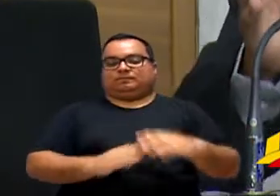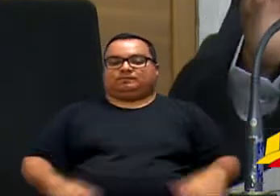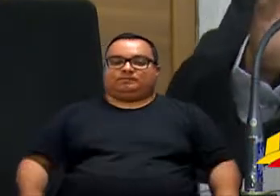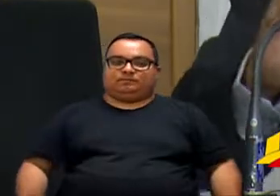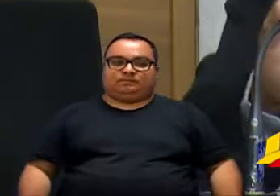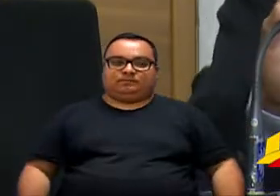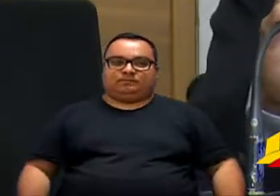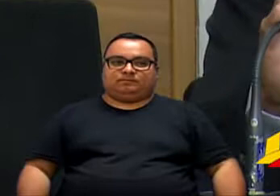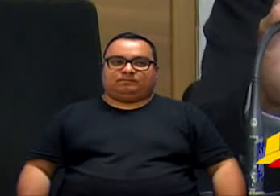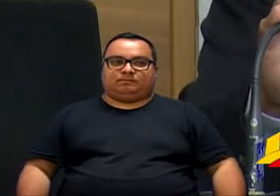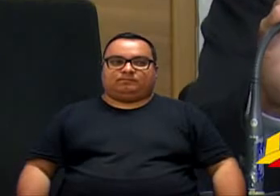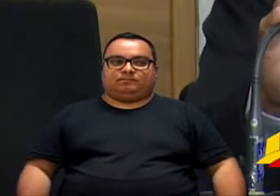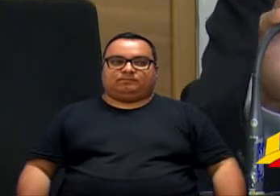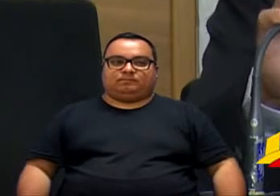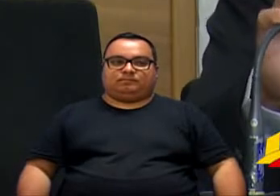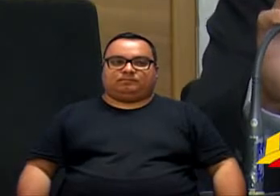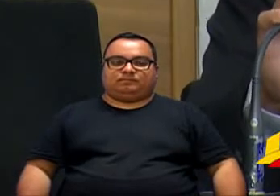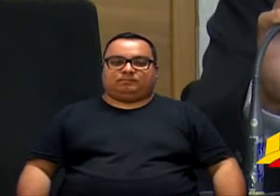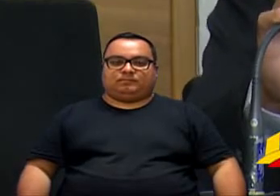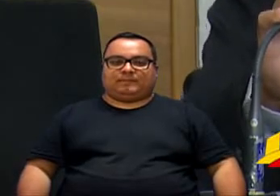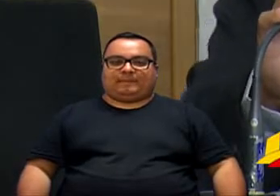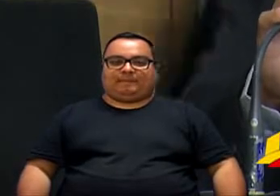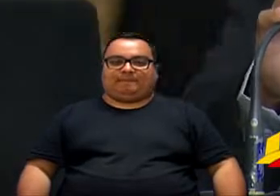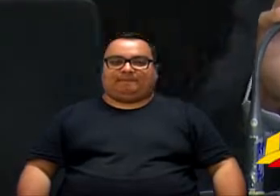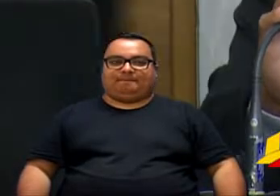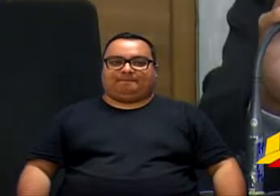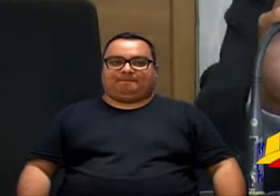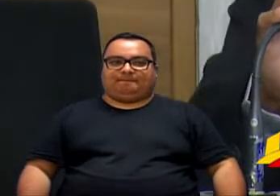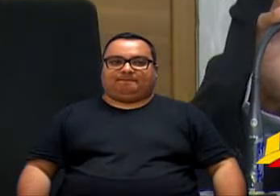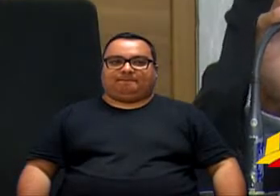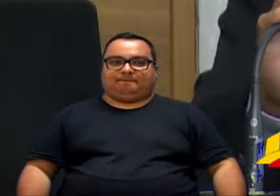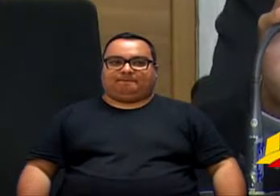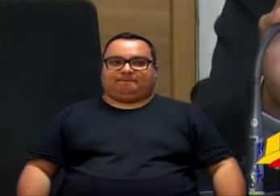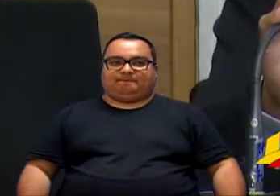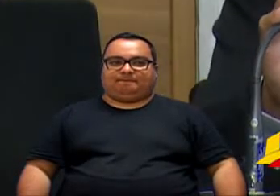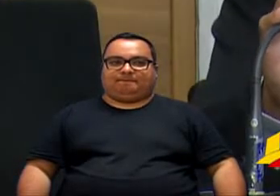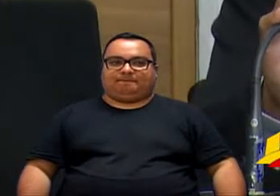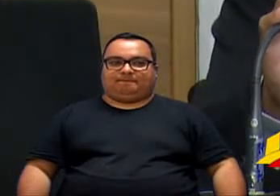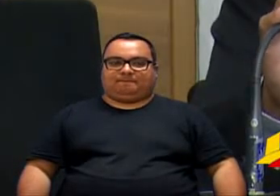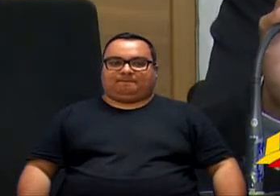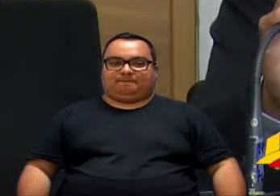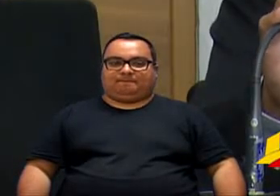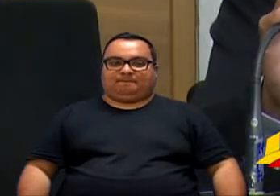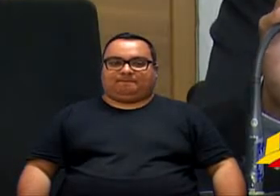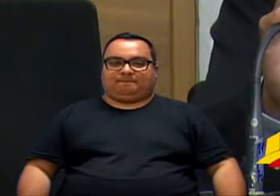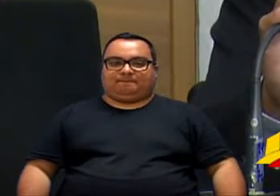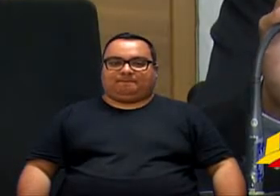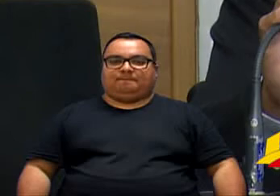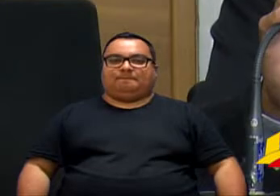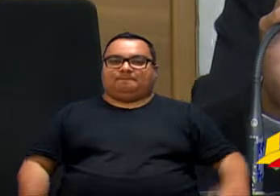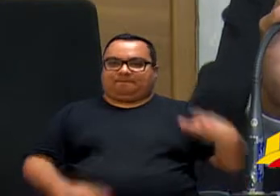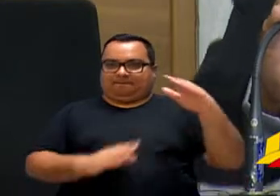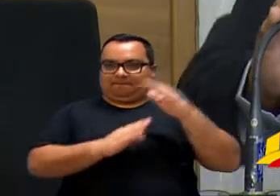você fala assim olha eu vou reservar meu tempo e aí eu passo vou aceleração